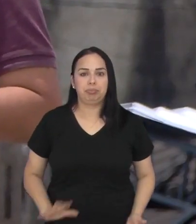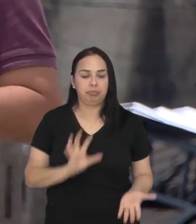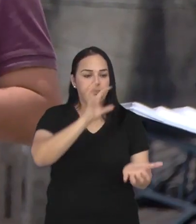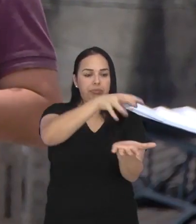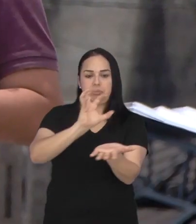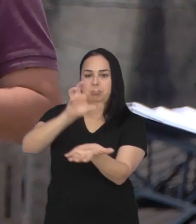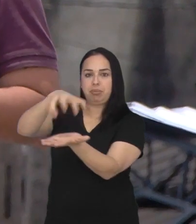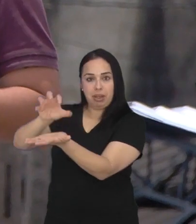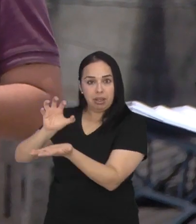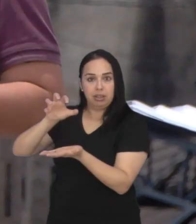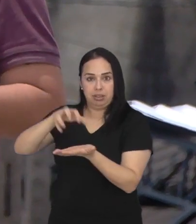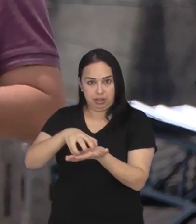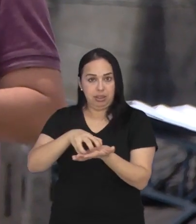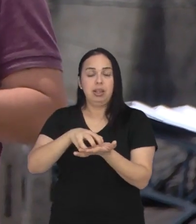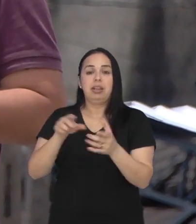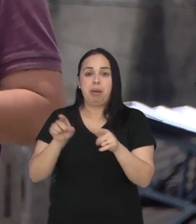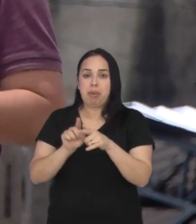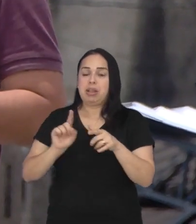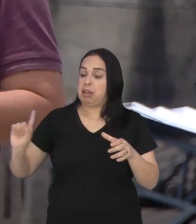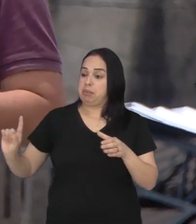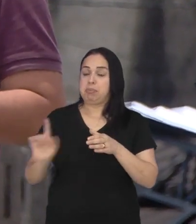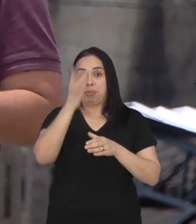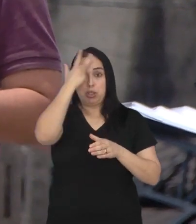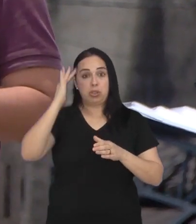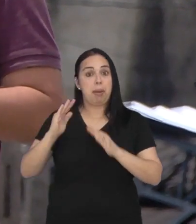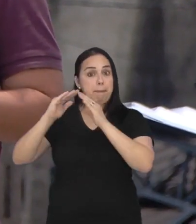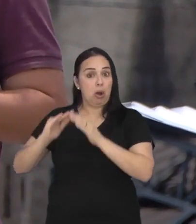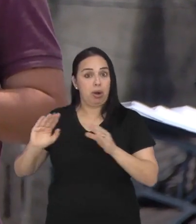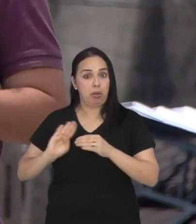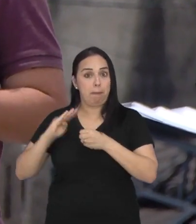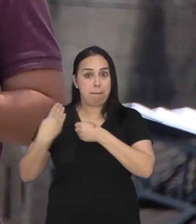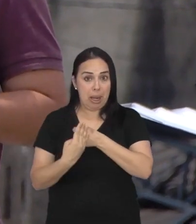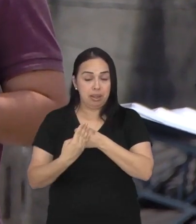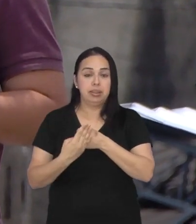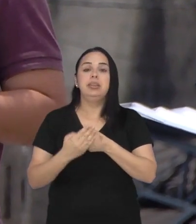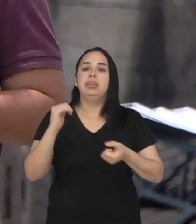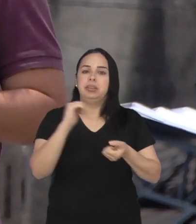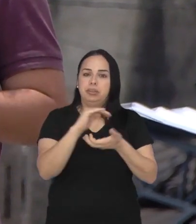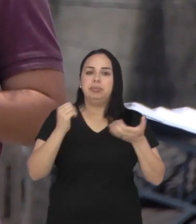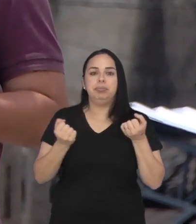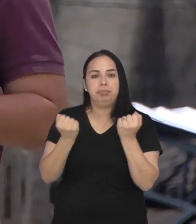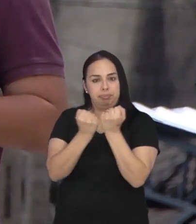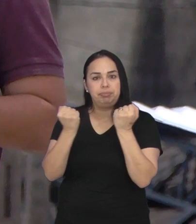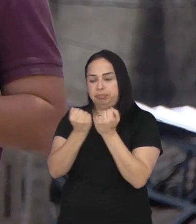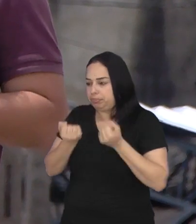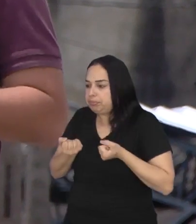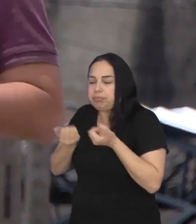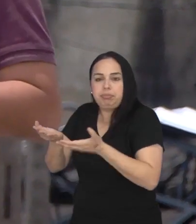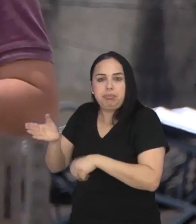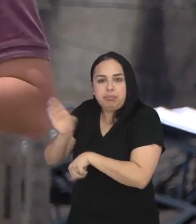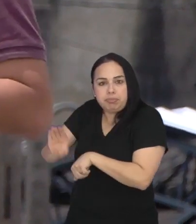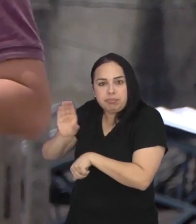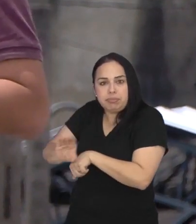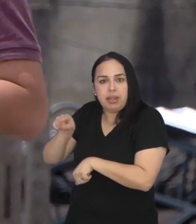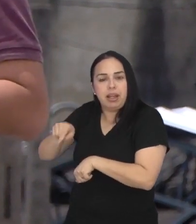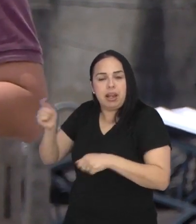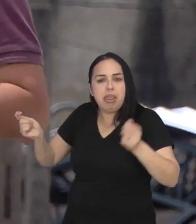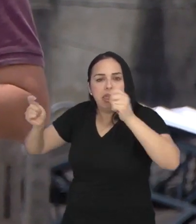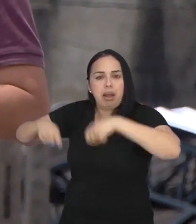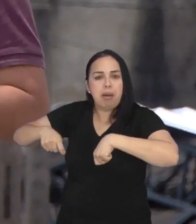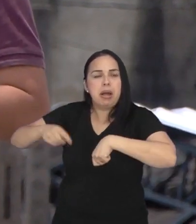maneira de acabar com eles, né? Aí a gente faz um combinado e tenta seguir